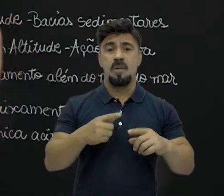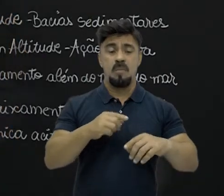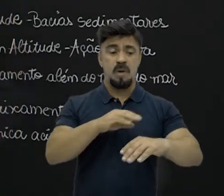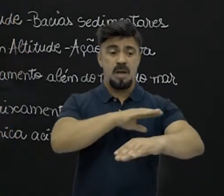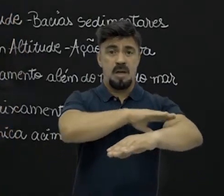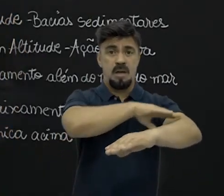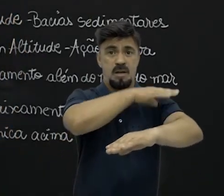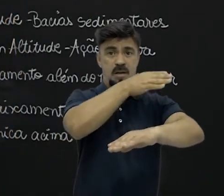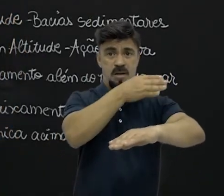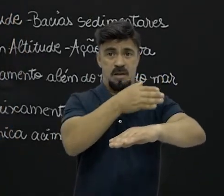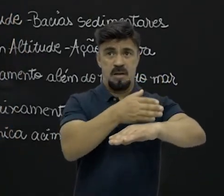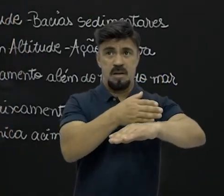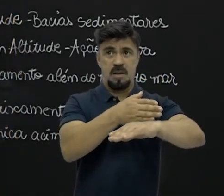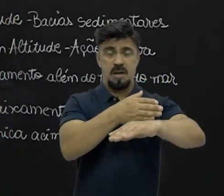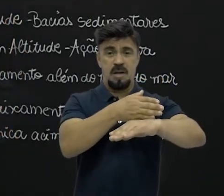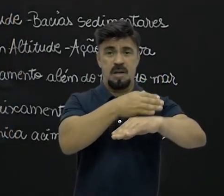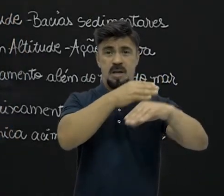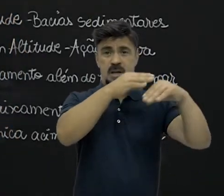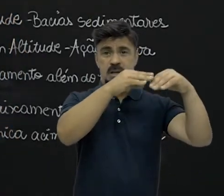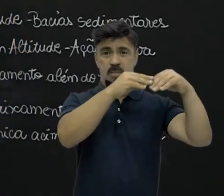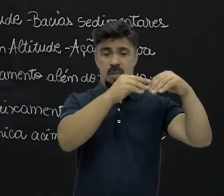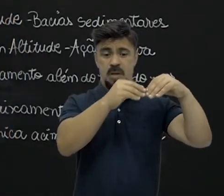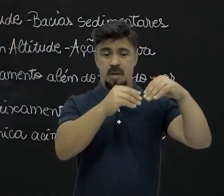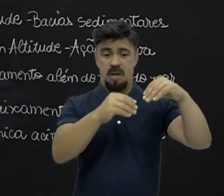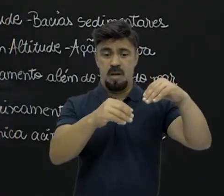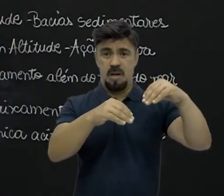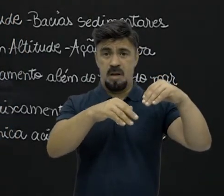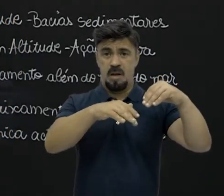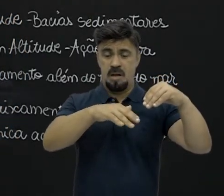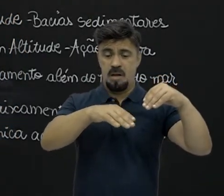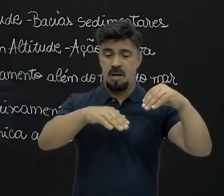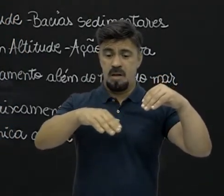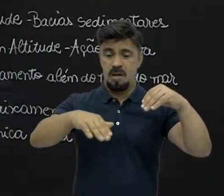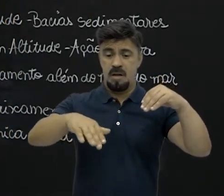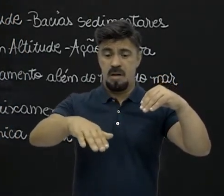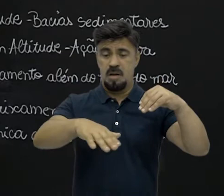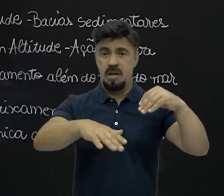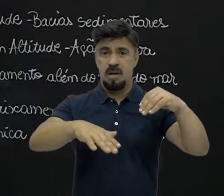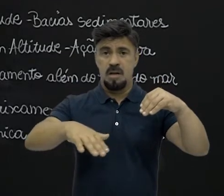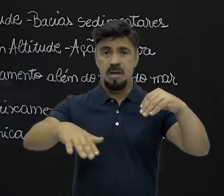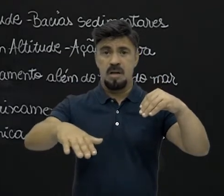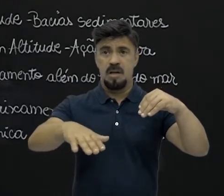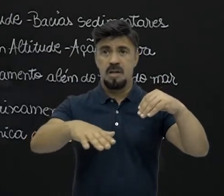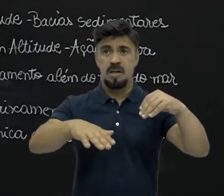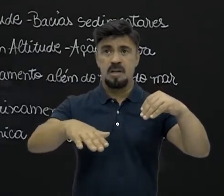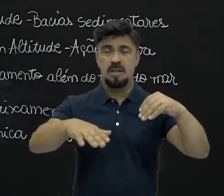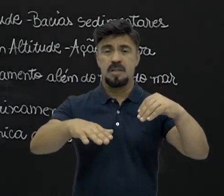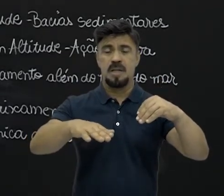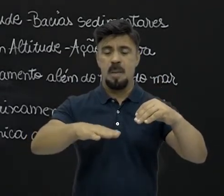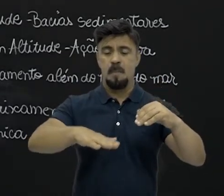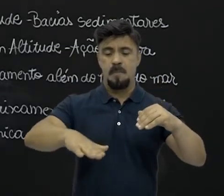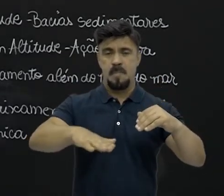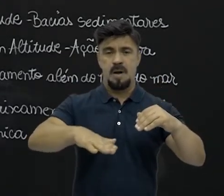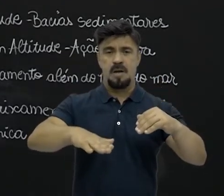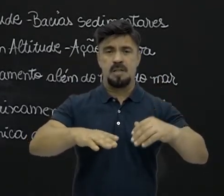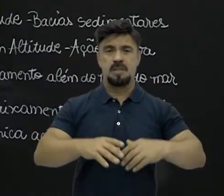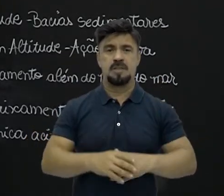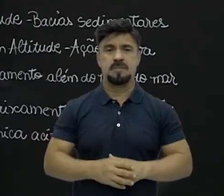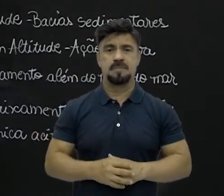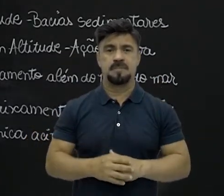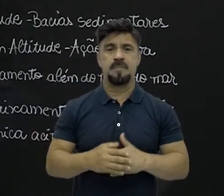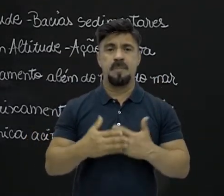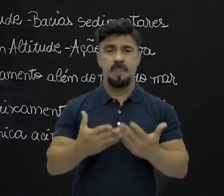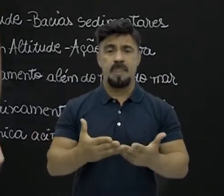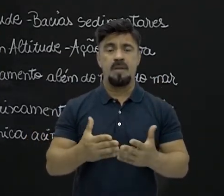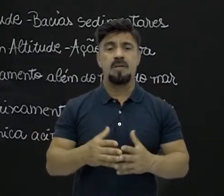ajuda, né? O material está aqui e ela vai caminhar sempre pela lei do menor esforço. Ela vai chegar sempre na parte mais baixa. Então,